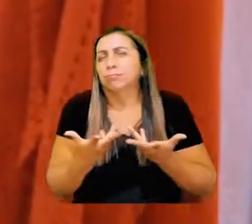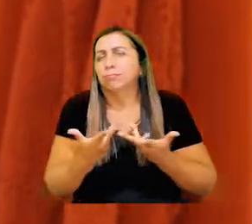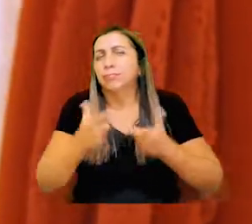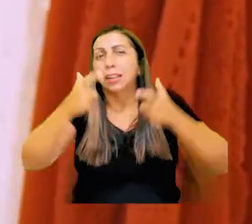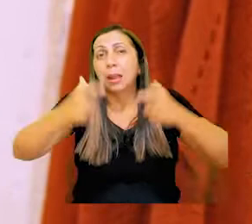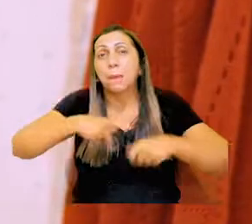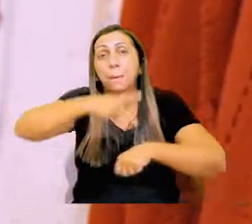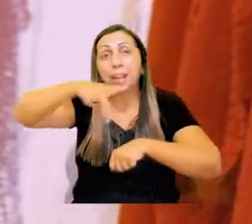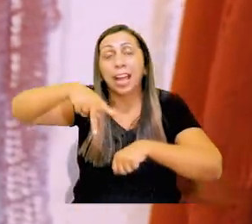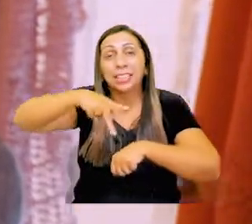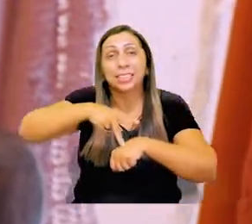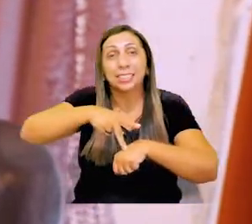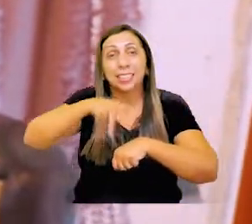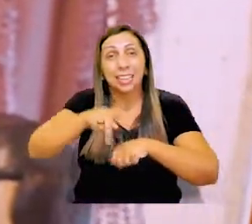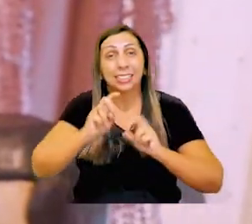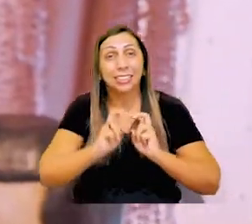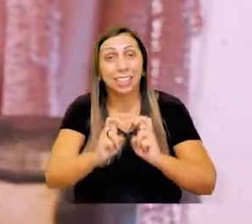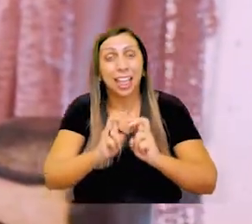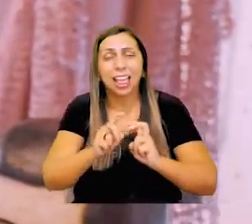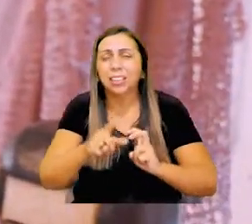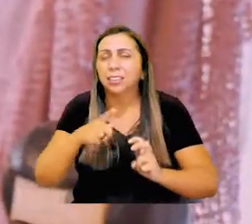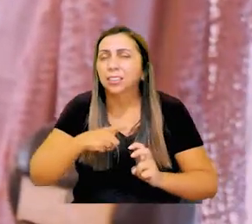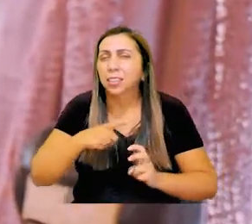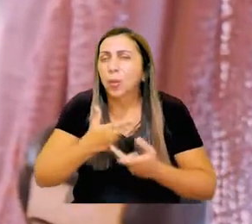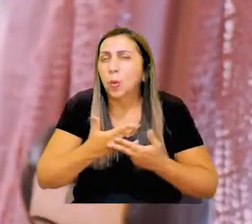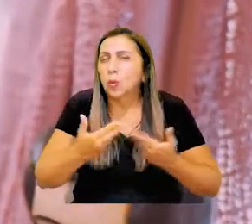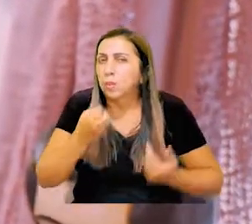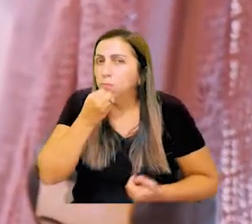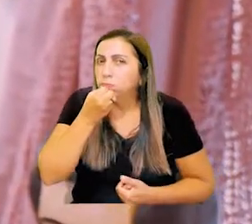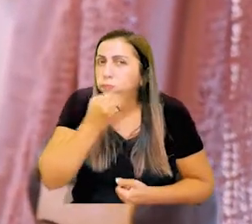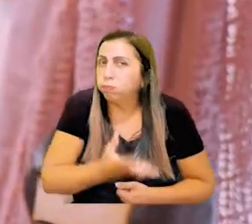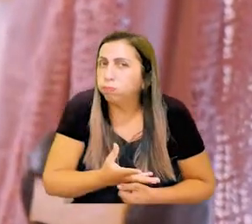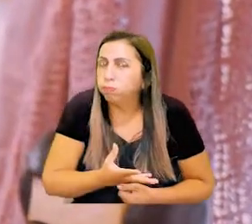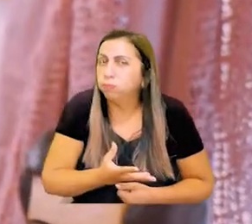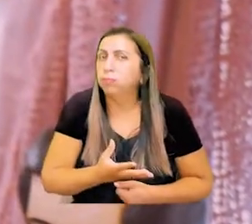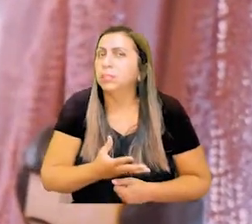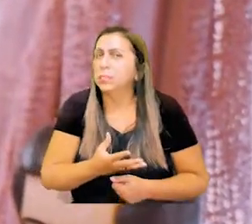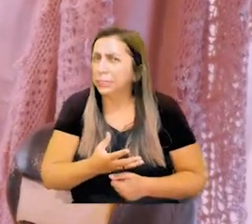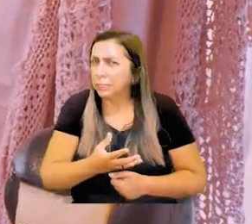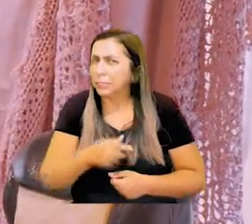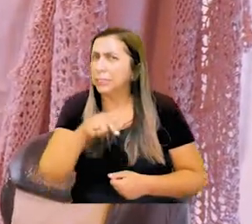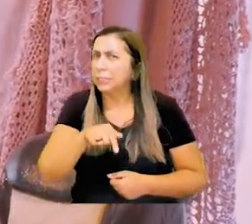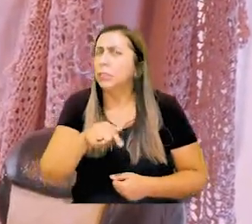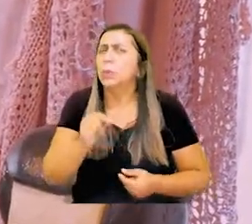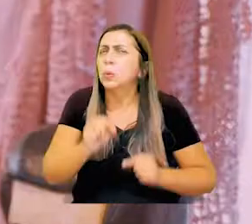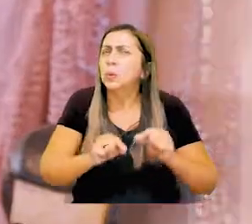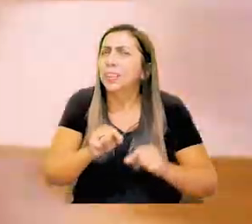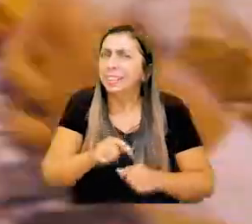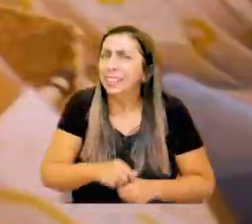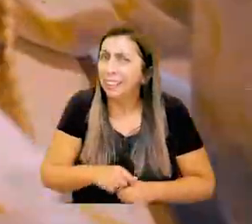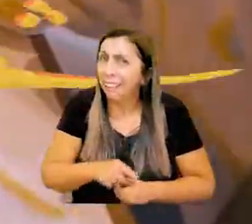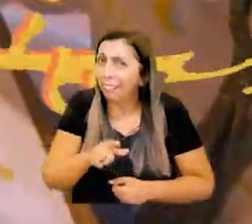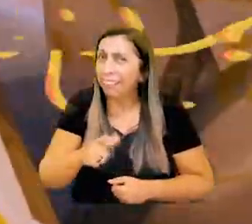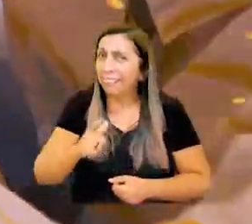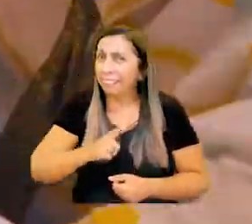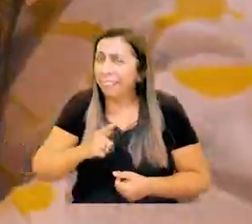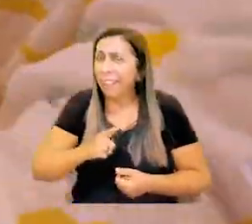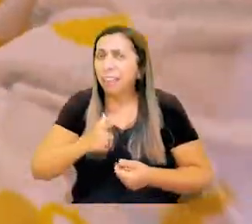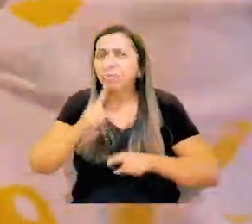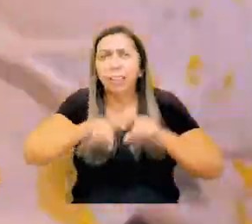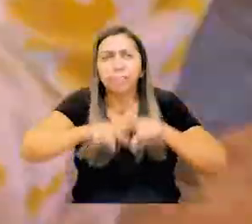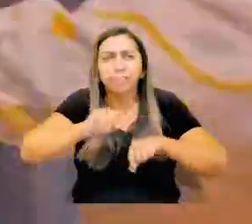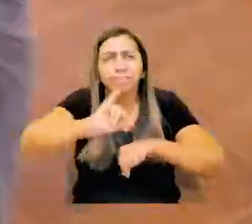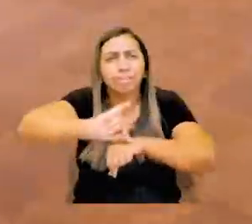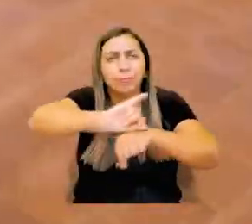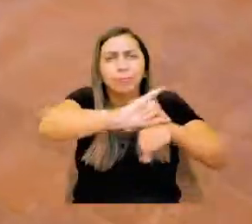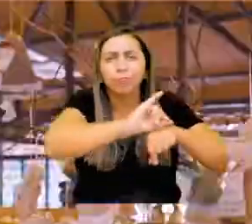na Praça da Luísa Távora. Só tem coisa invocada, viu? Eita, quanto é que é esse negócio aí, hein? Tem